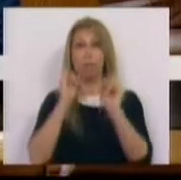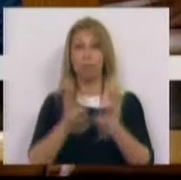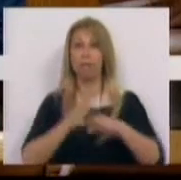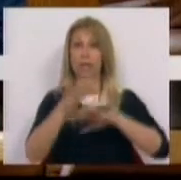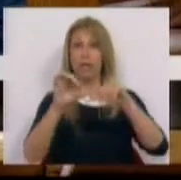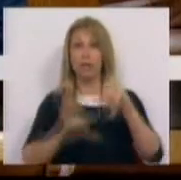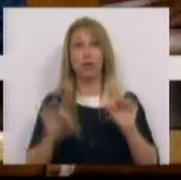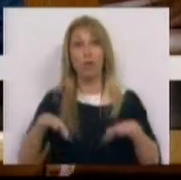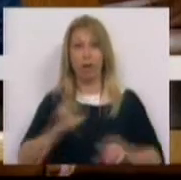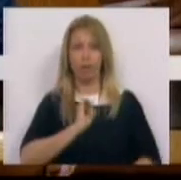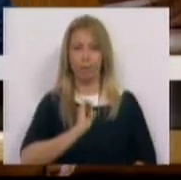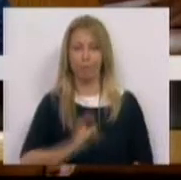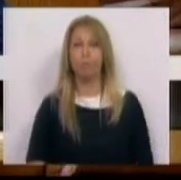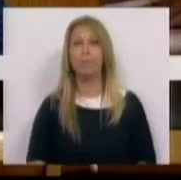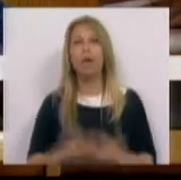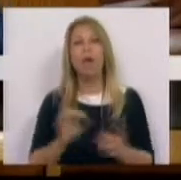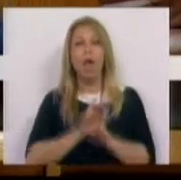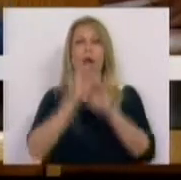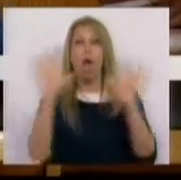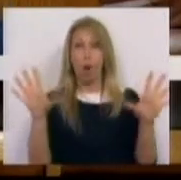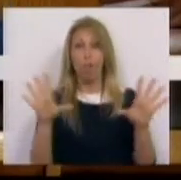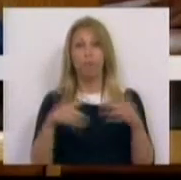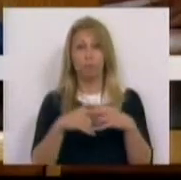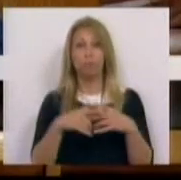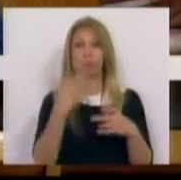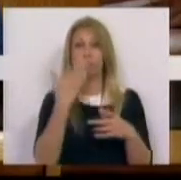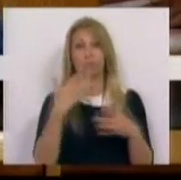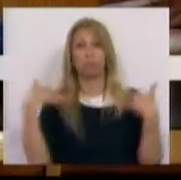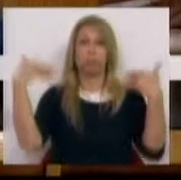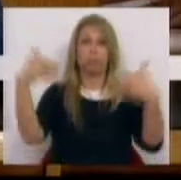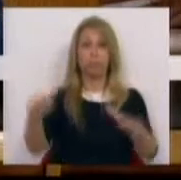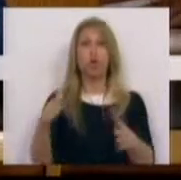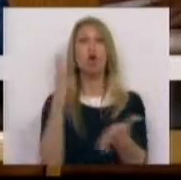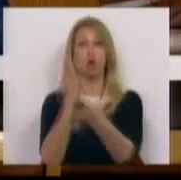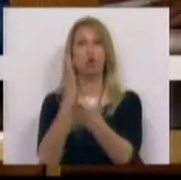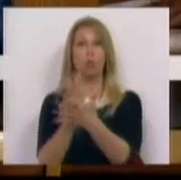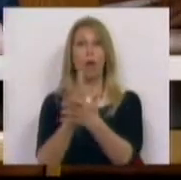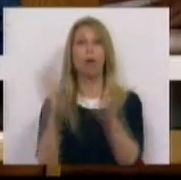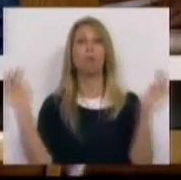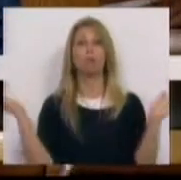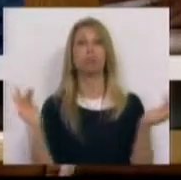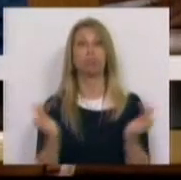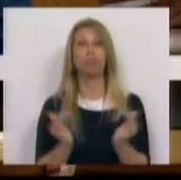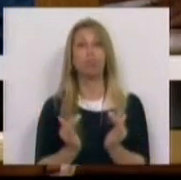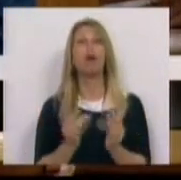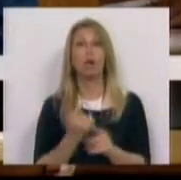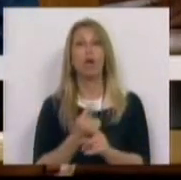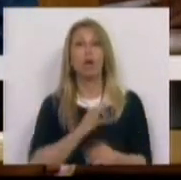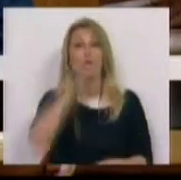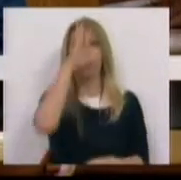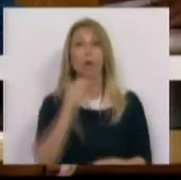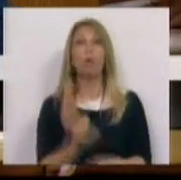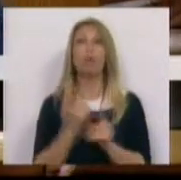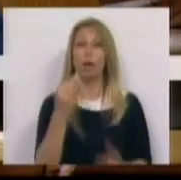final. É óbvio que o abandono escolar abrandou, Senhor Ministro, e abrandou porque o Governo